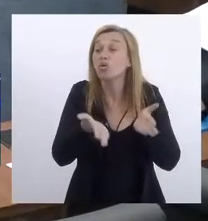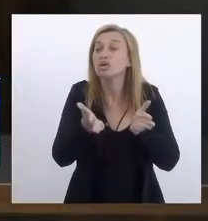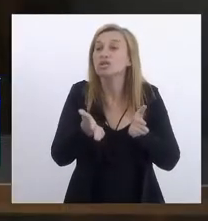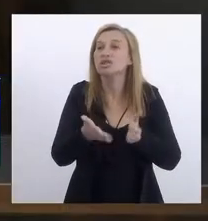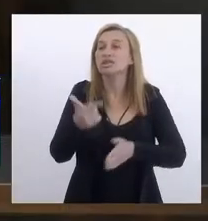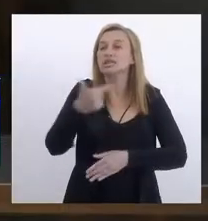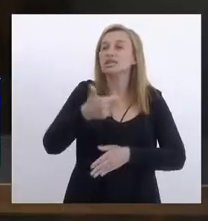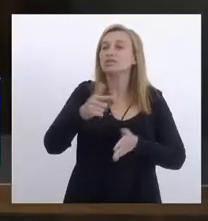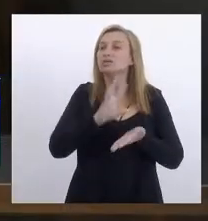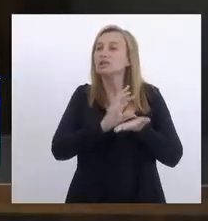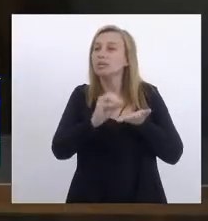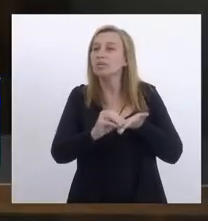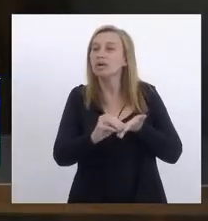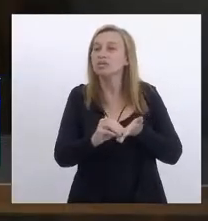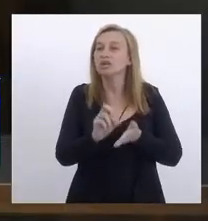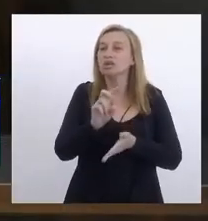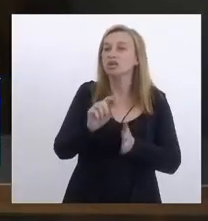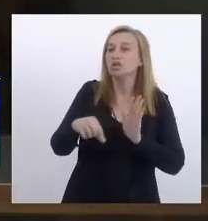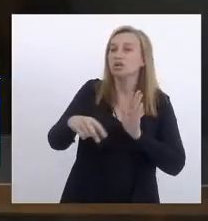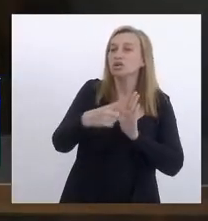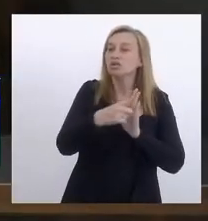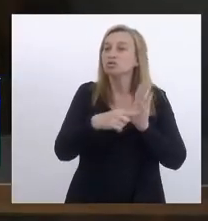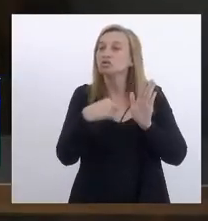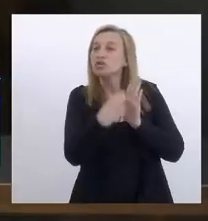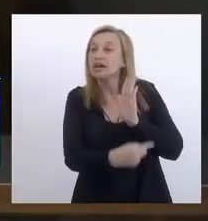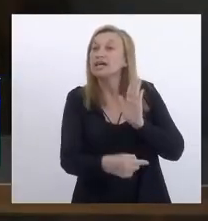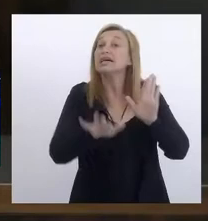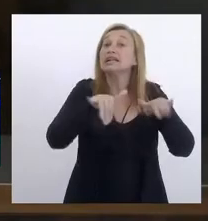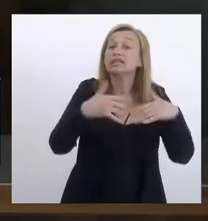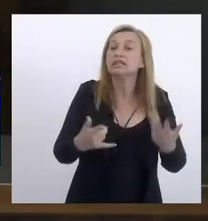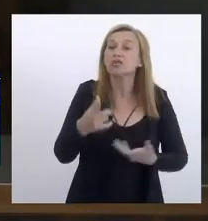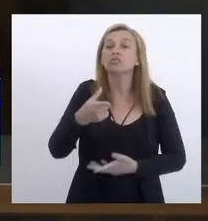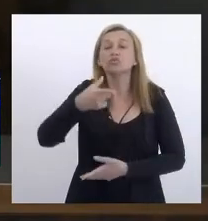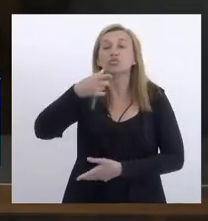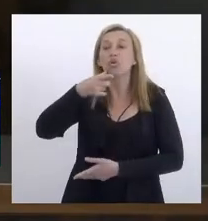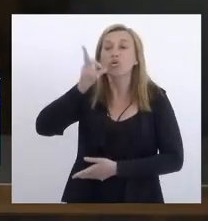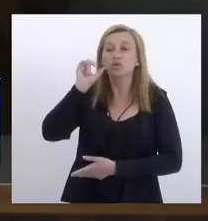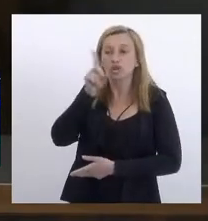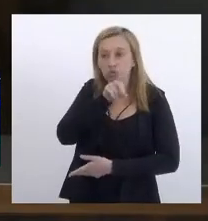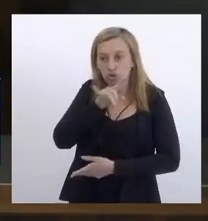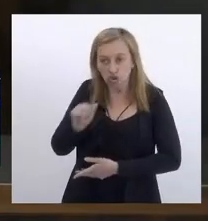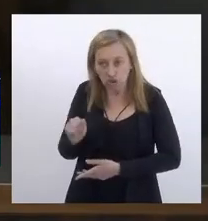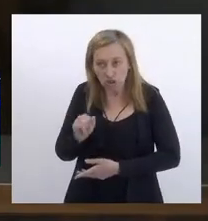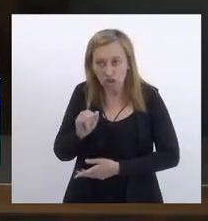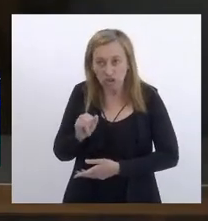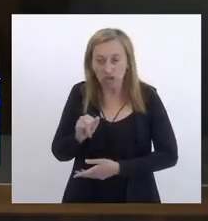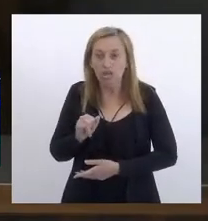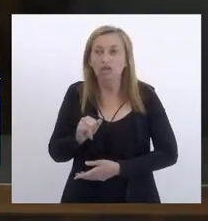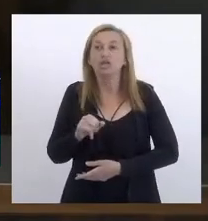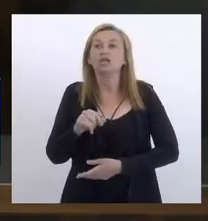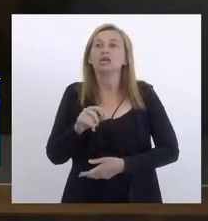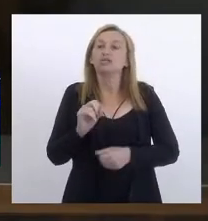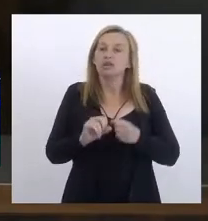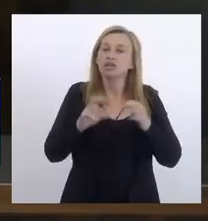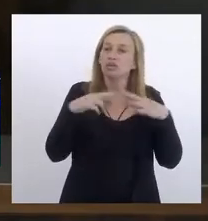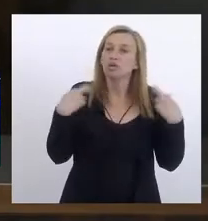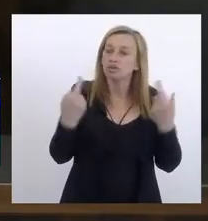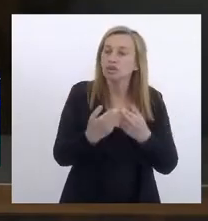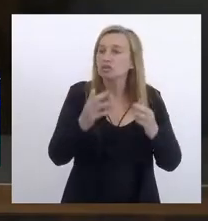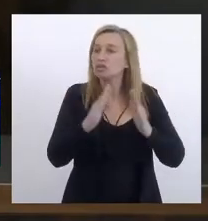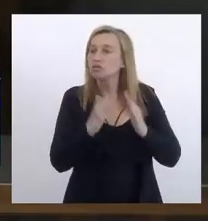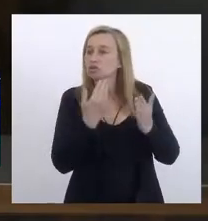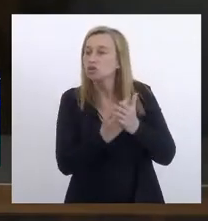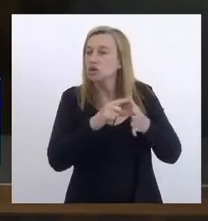segundo a pauta dos vetos. Então, no dia de ontem, nós fizemos uma reunião do Colégio de